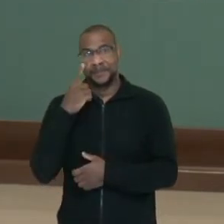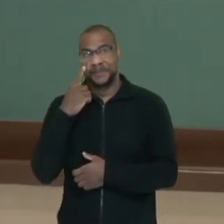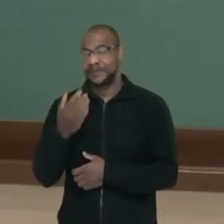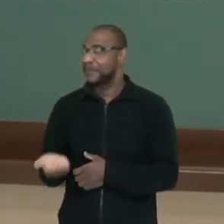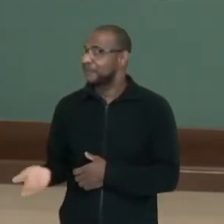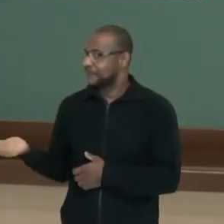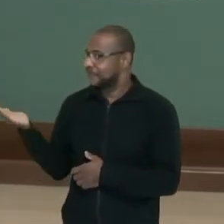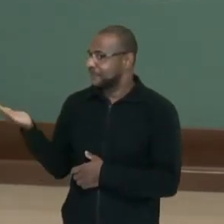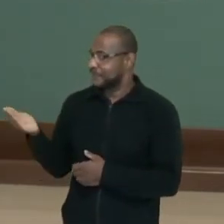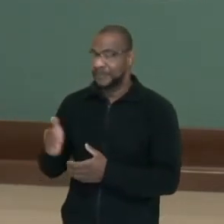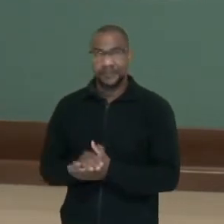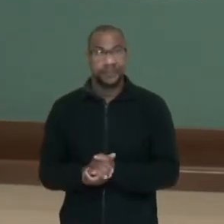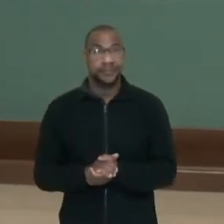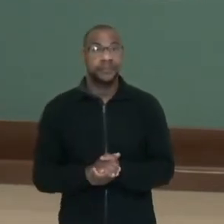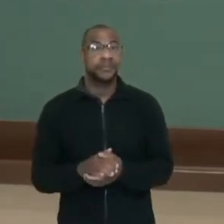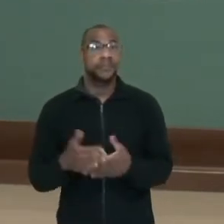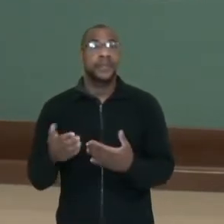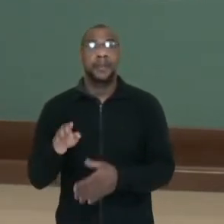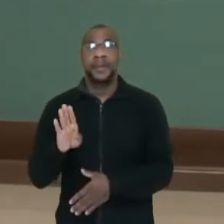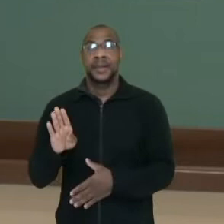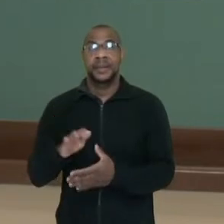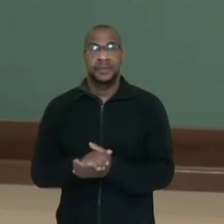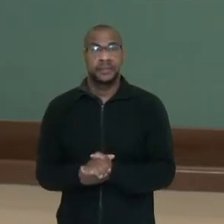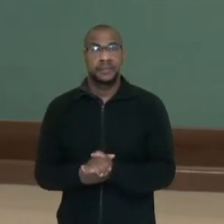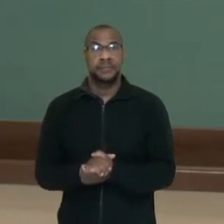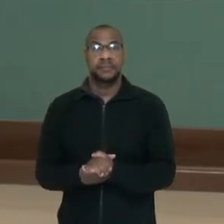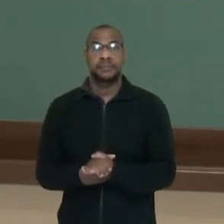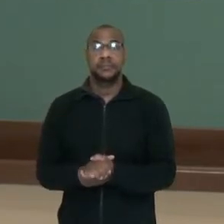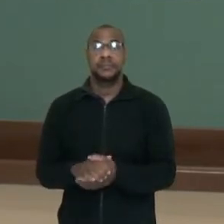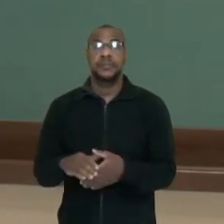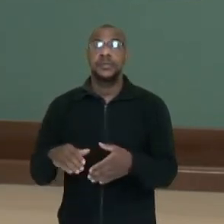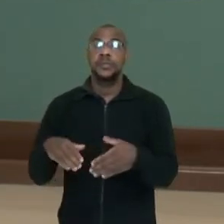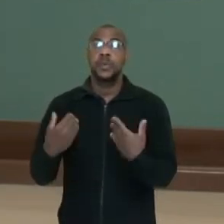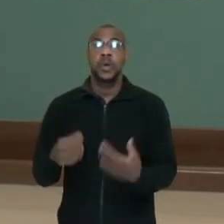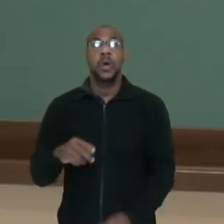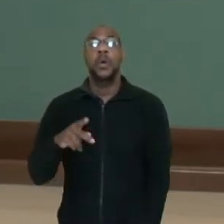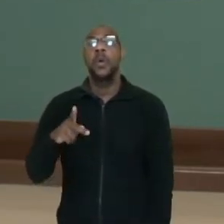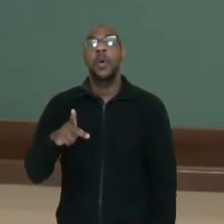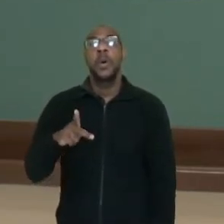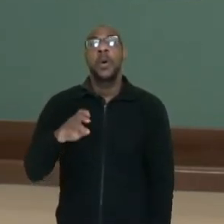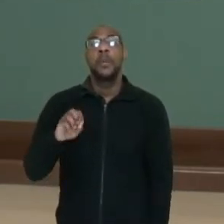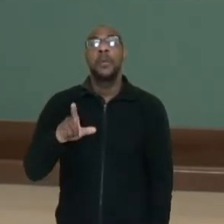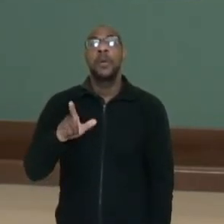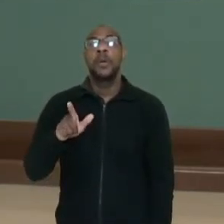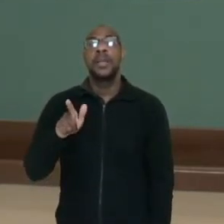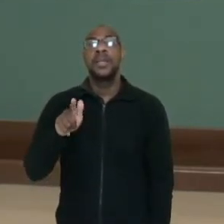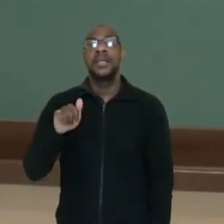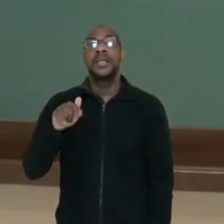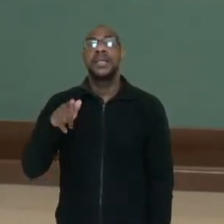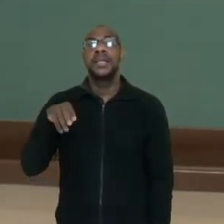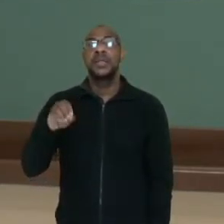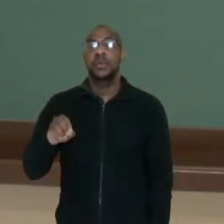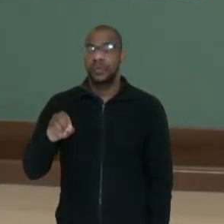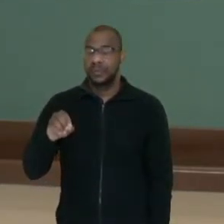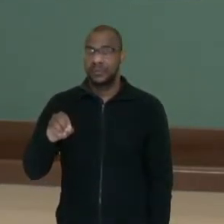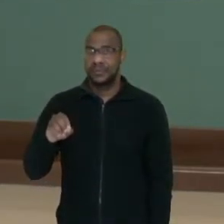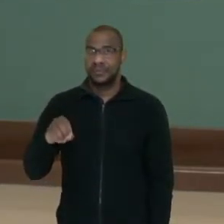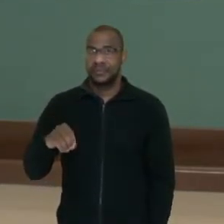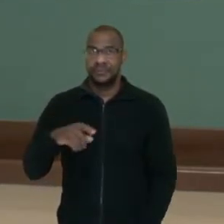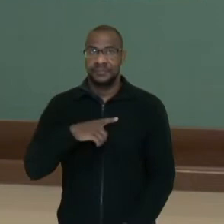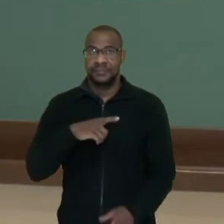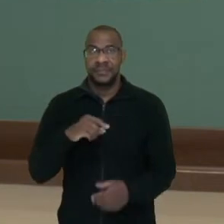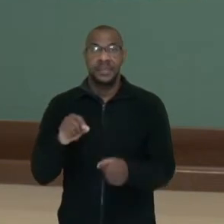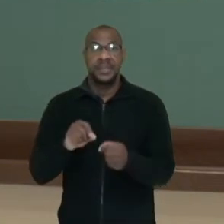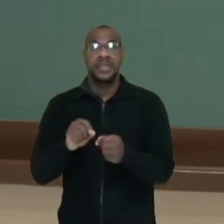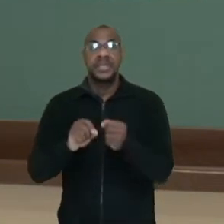ok? E a letra B, qual é o polígono regular cujo ângulo central mede 72? Então agora ele fez o contrário,